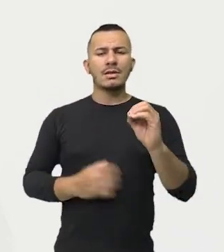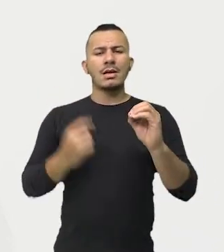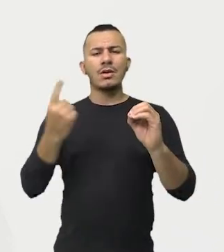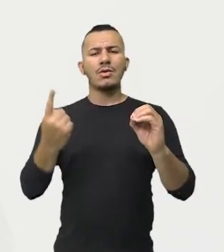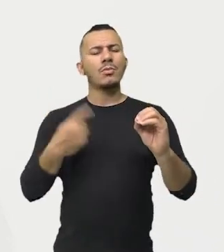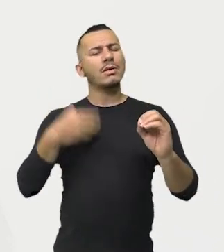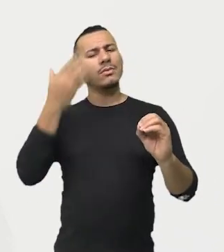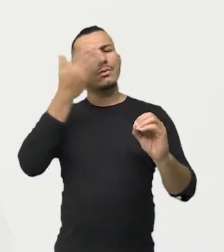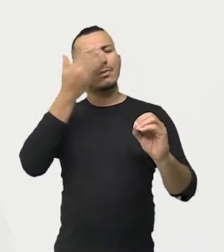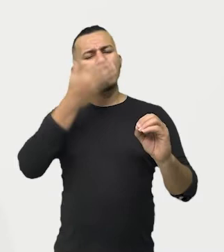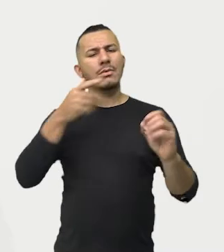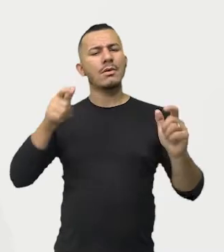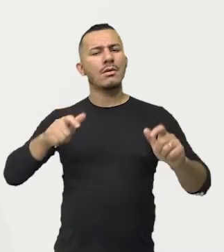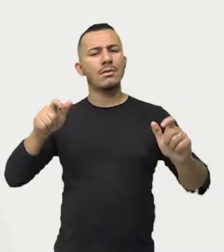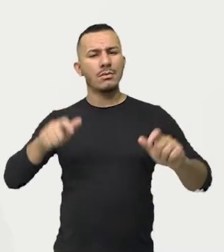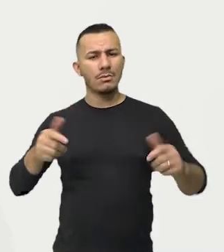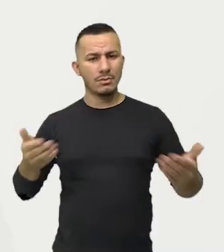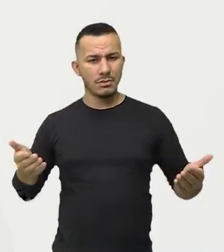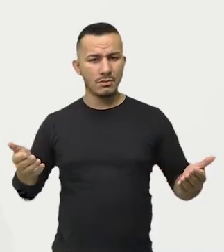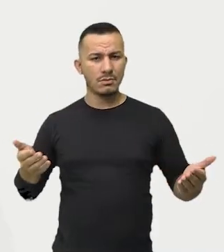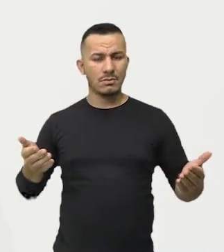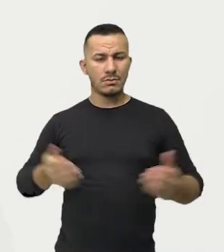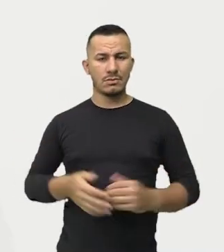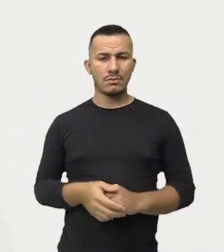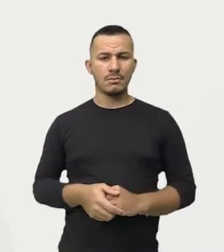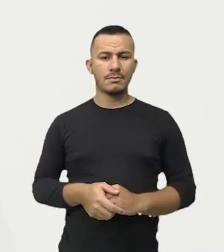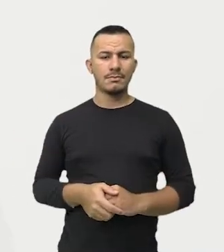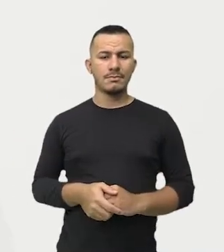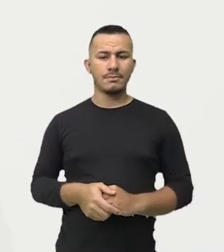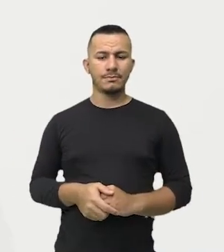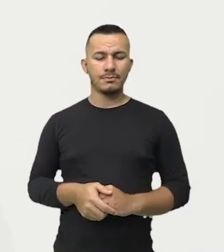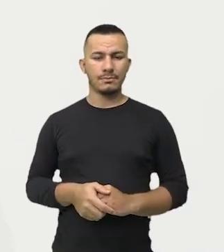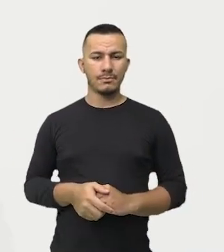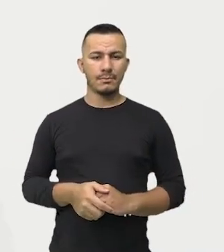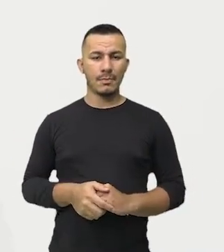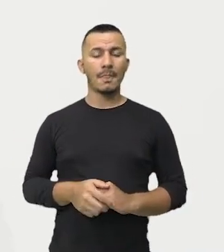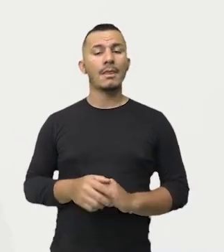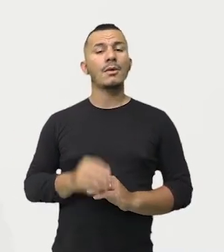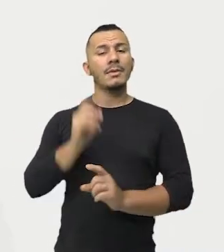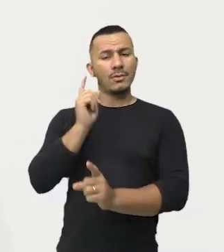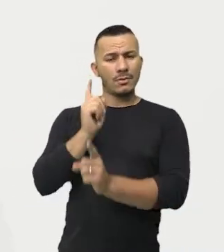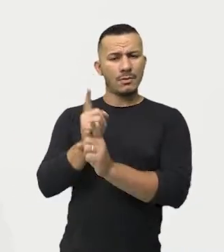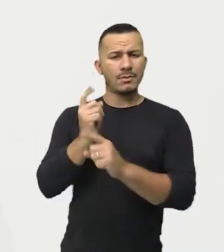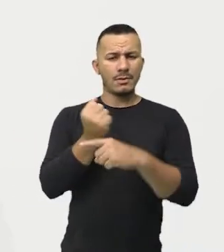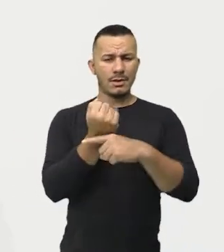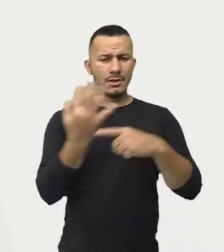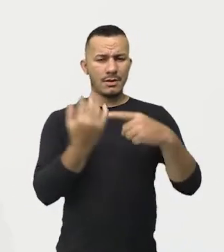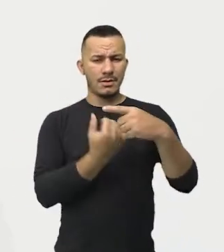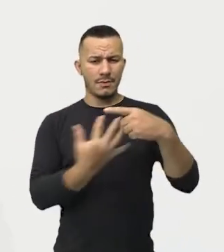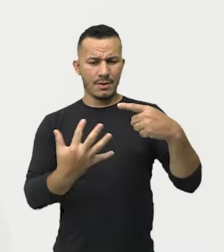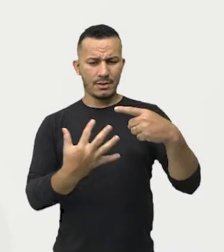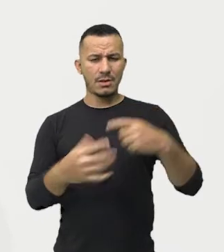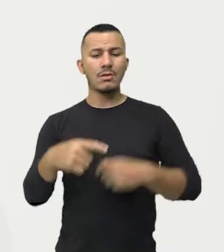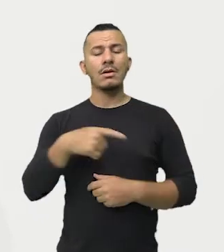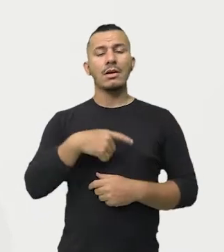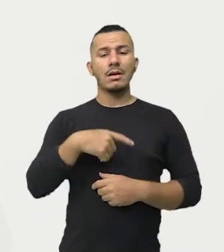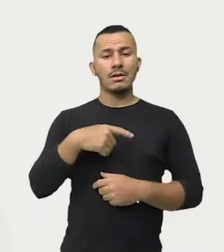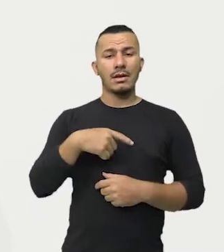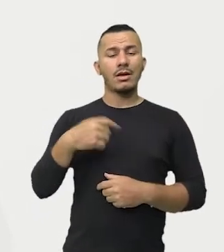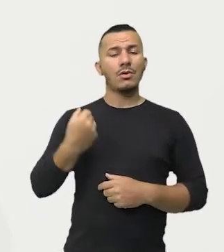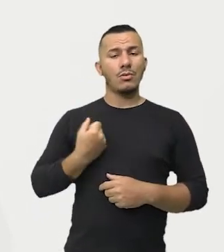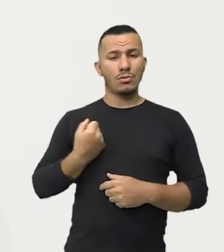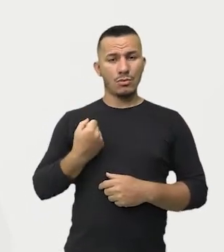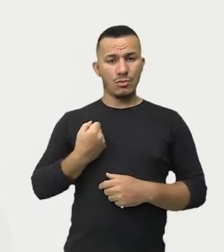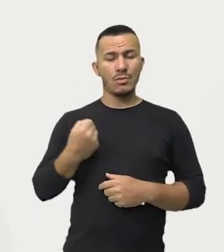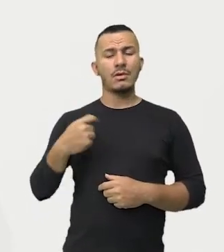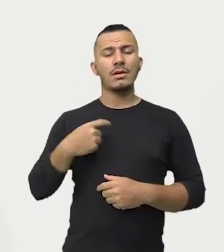aonde precisamente, professor? Pensa comigo. Pela definição de fração, o inteiro está dividido